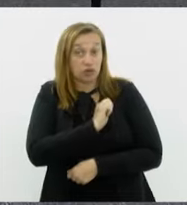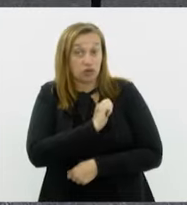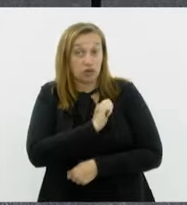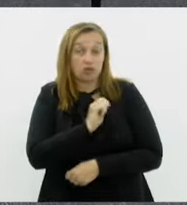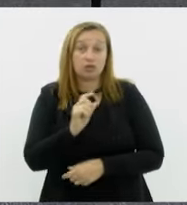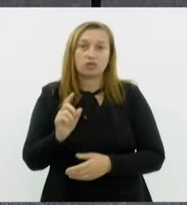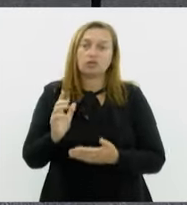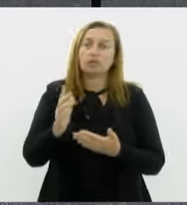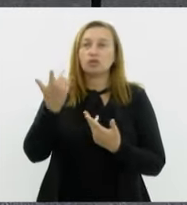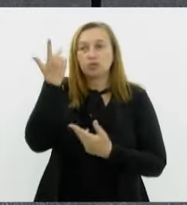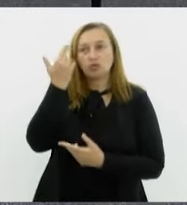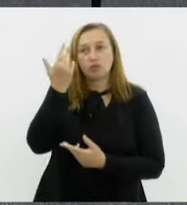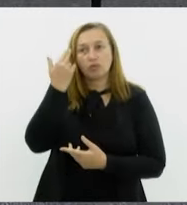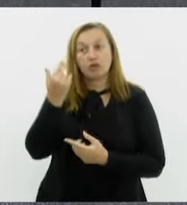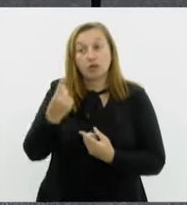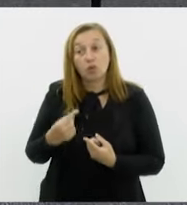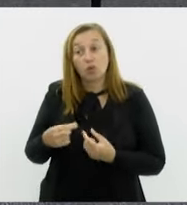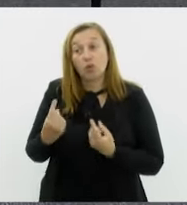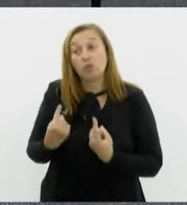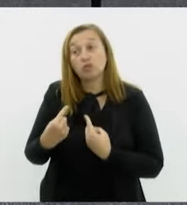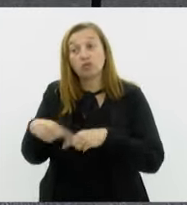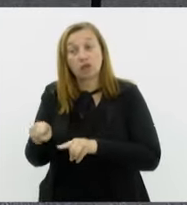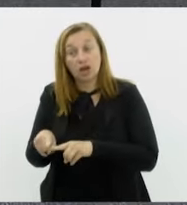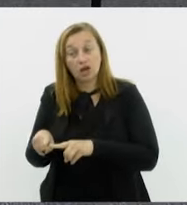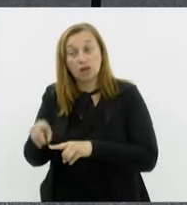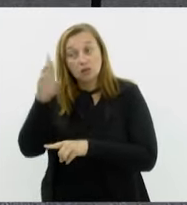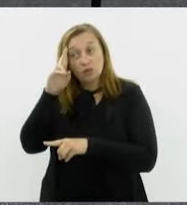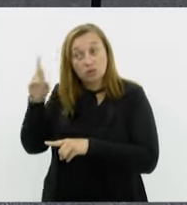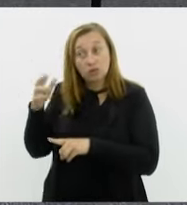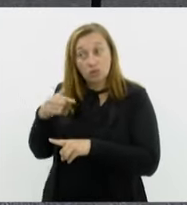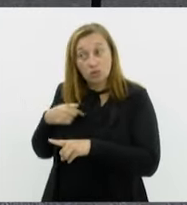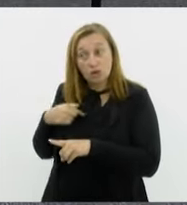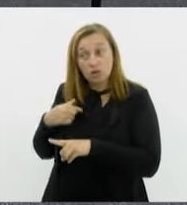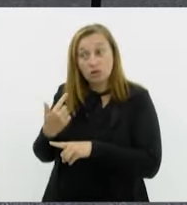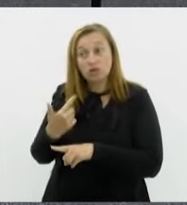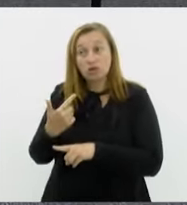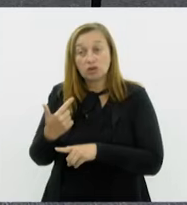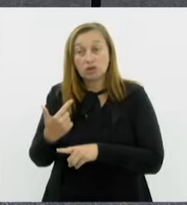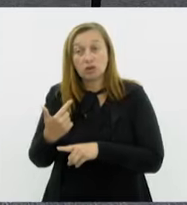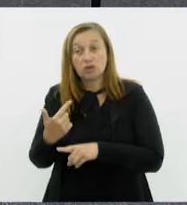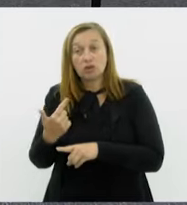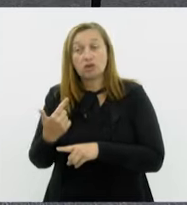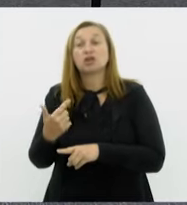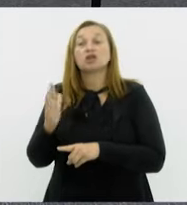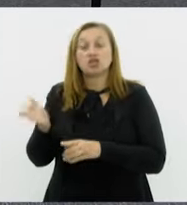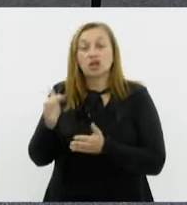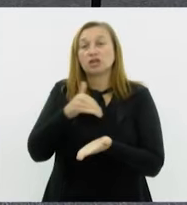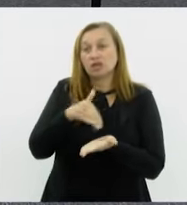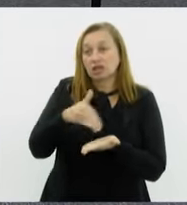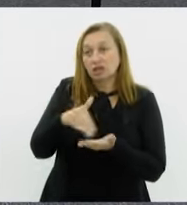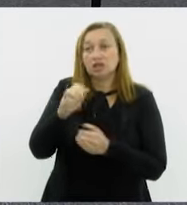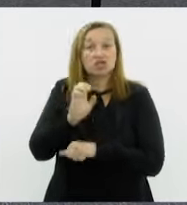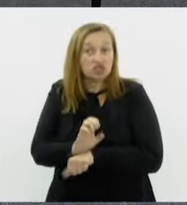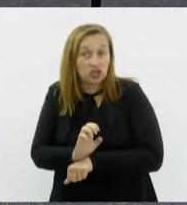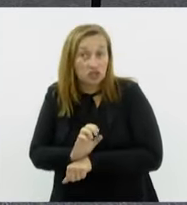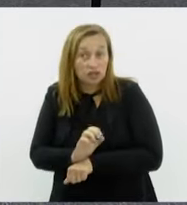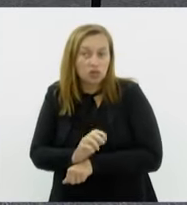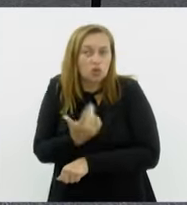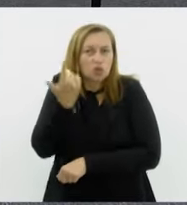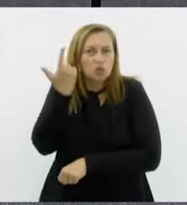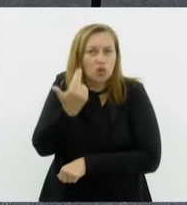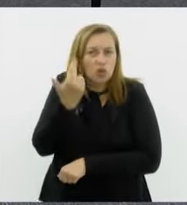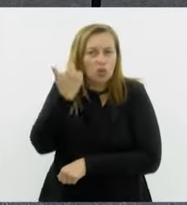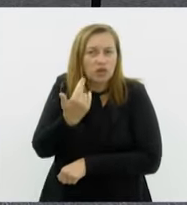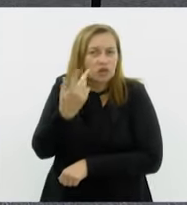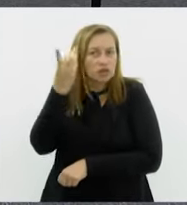o contrário, deputado André Correia. Vossa Excelência, como eu, é deputado de vários mandatos, foi secretário de Estado. Normalmente,